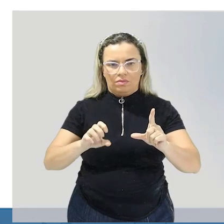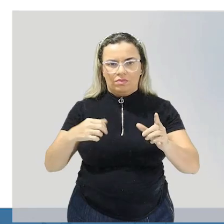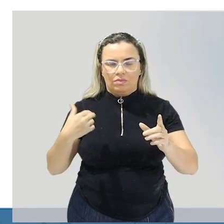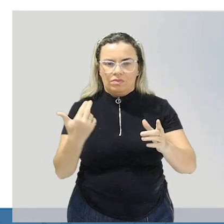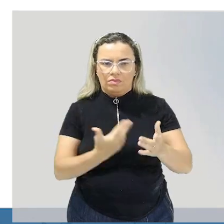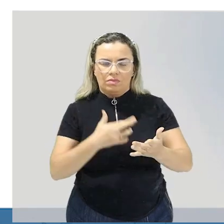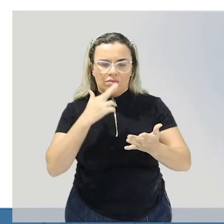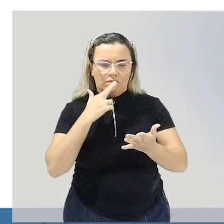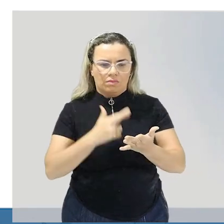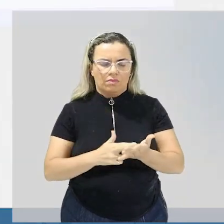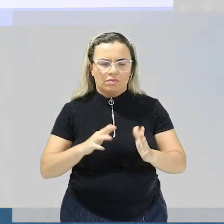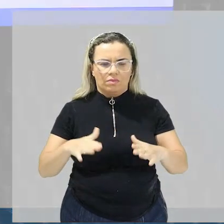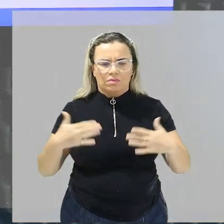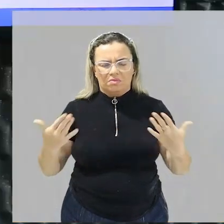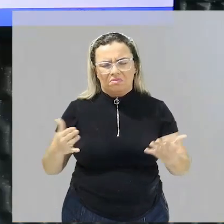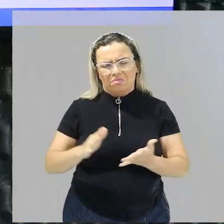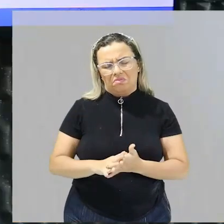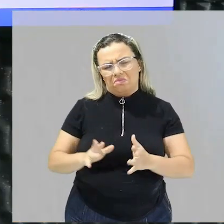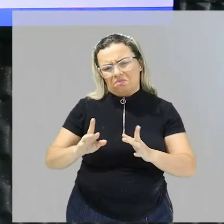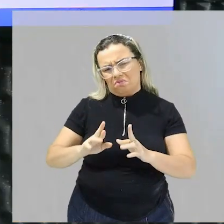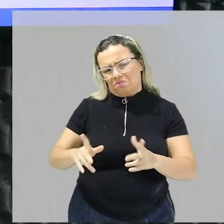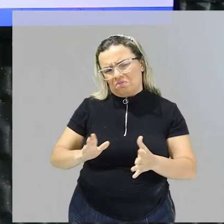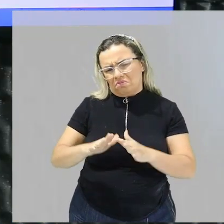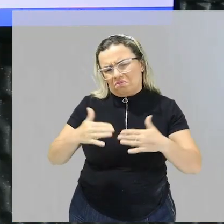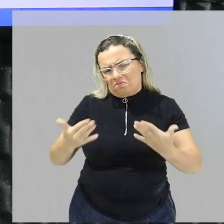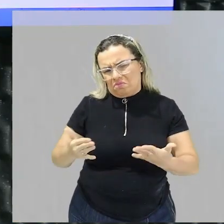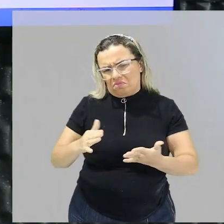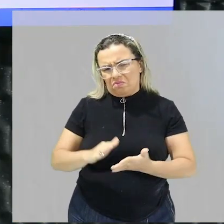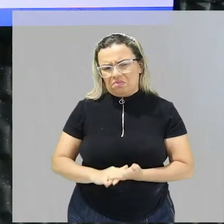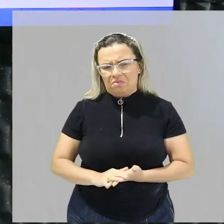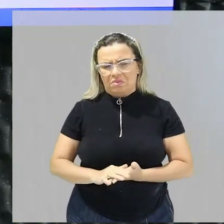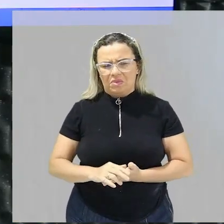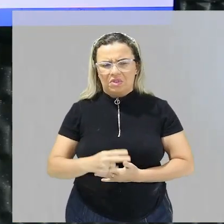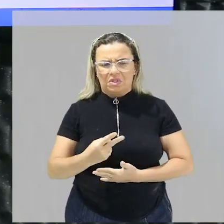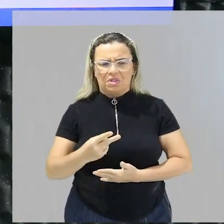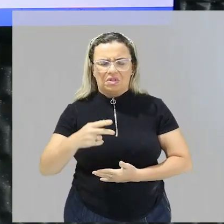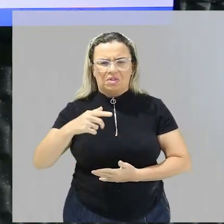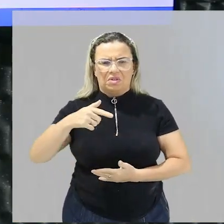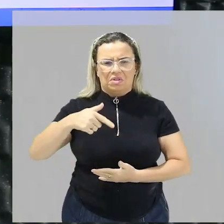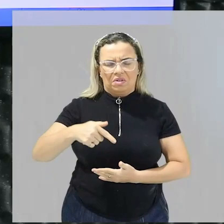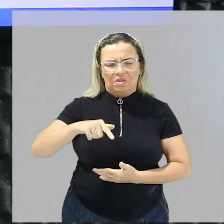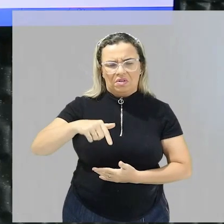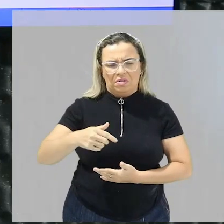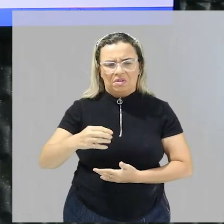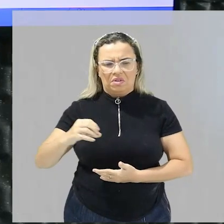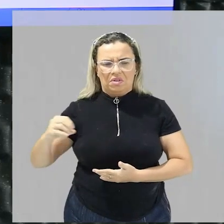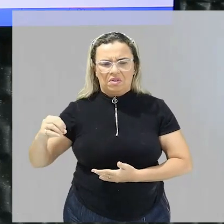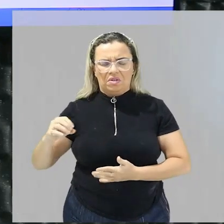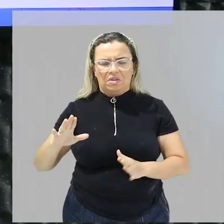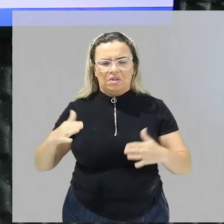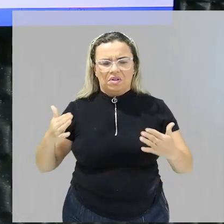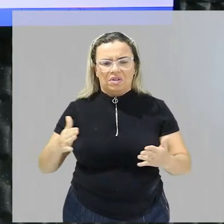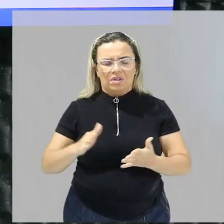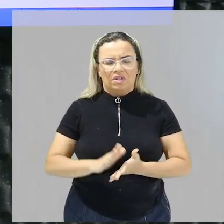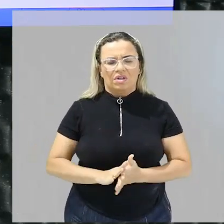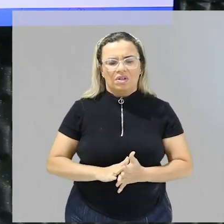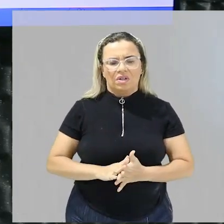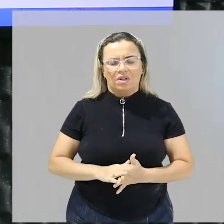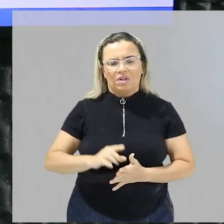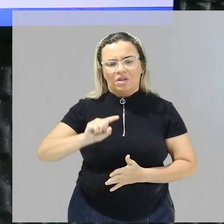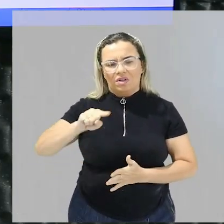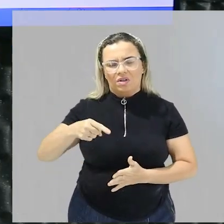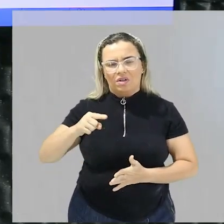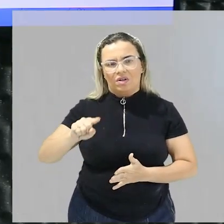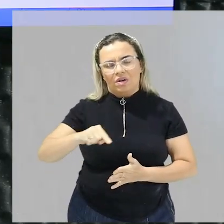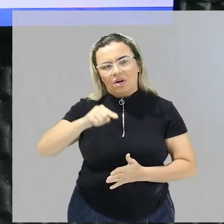gabarito. Ah, Renata, mas lá está diferente, está 27,0. Gente, se a vírgula após ela